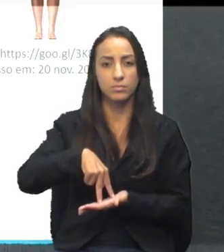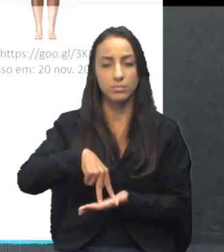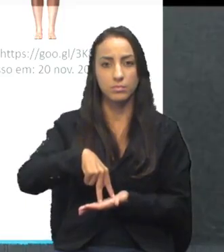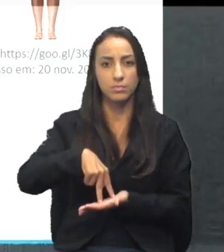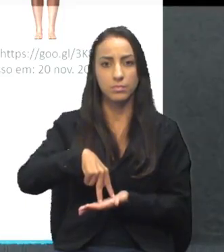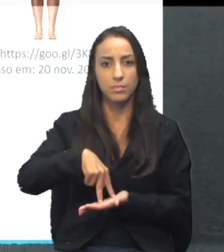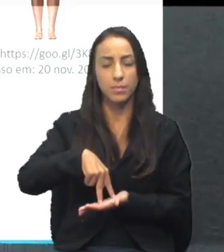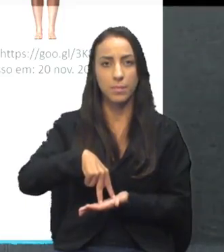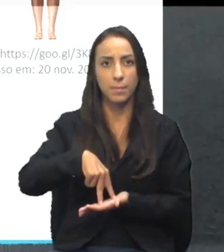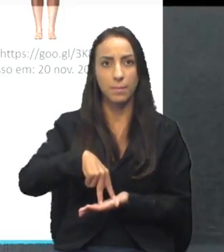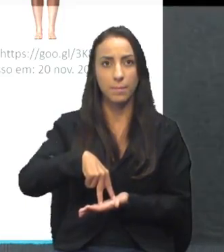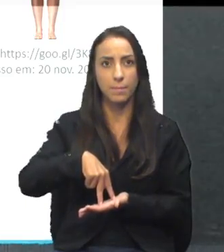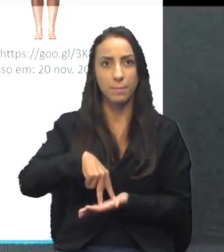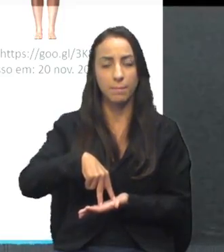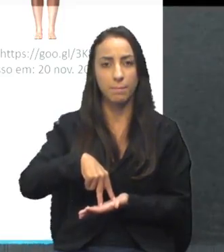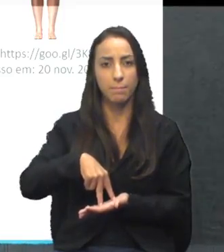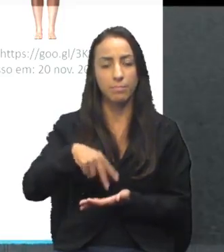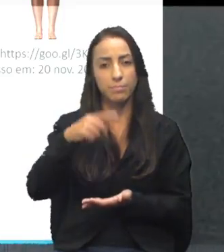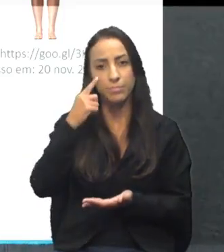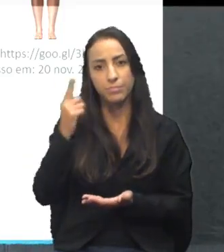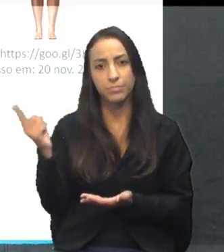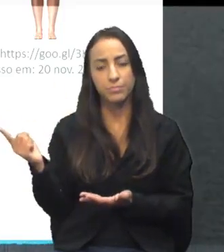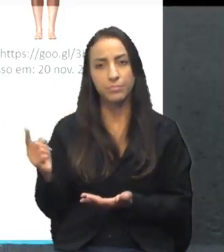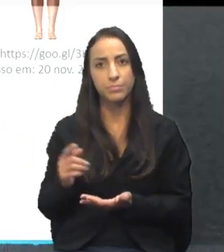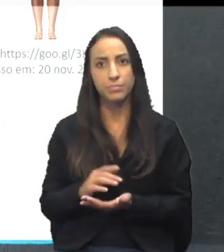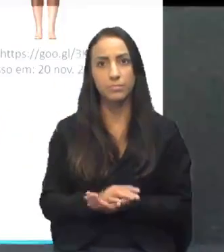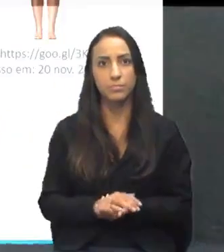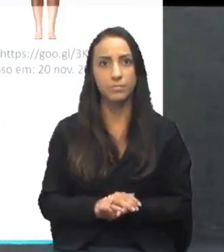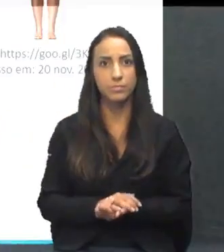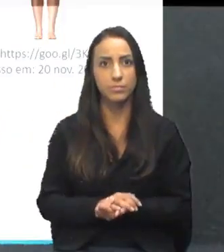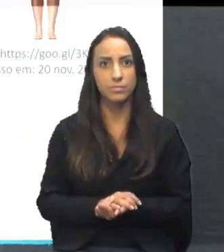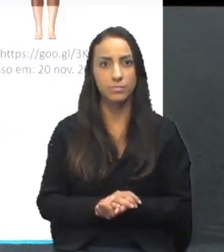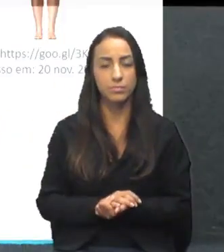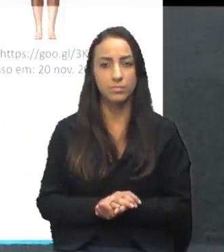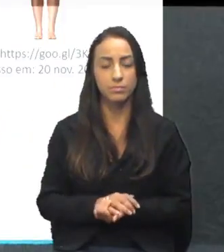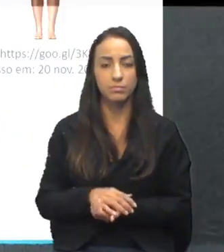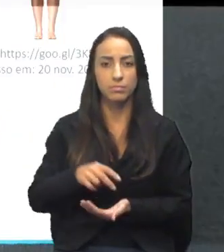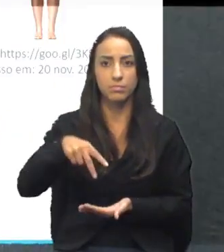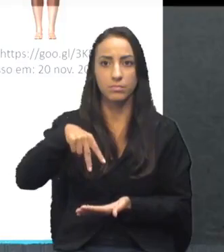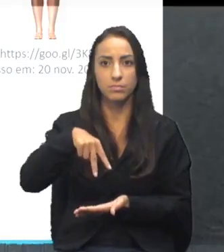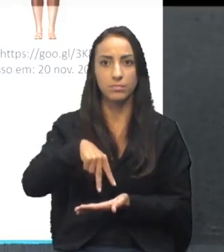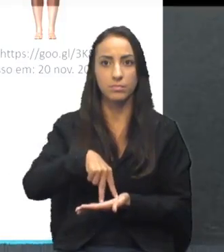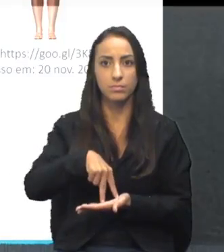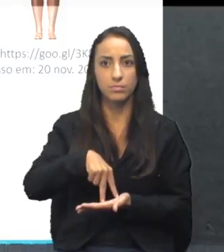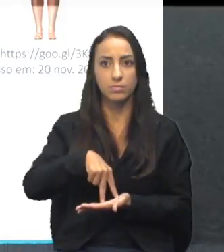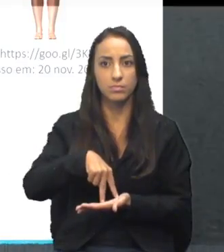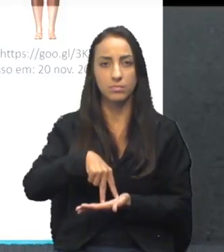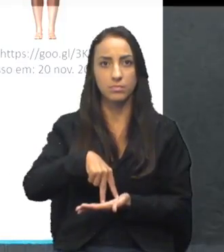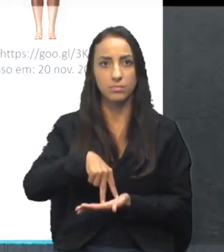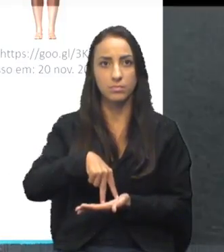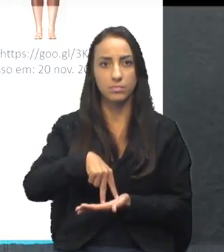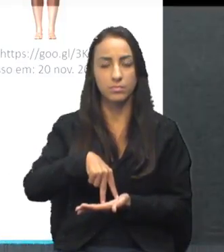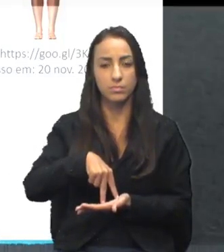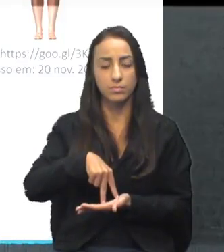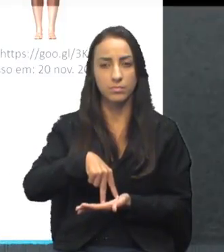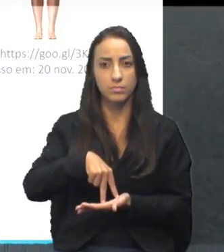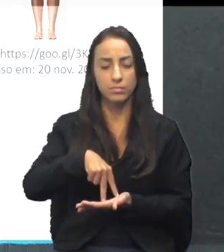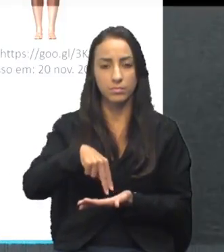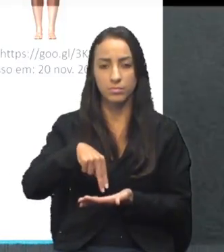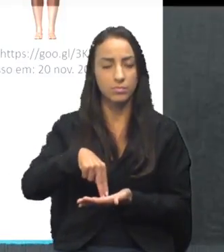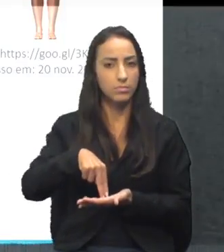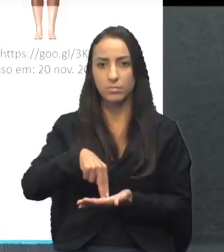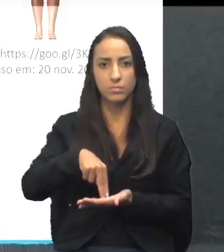ou também chamada de ortostática, o paciente fica basicamente em pé, com os pés um